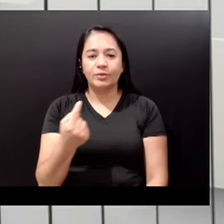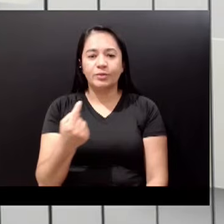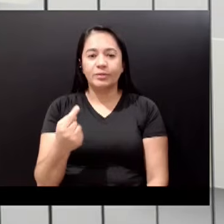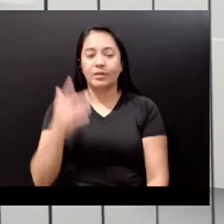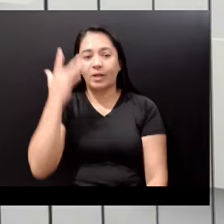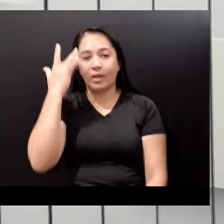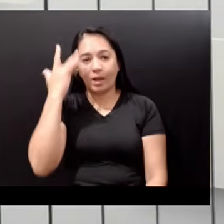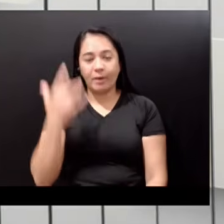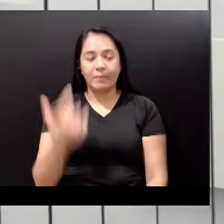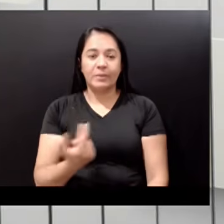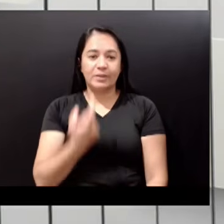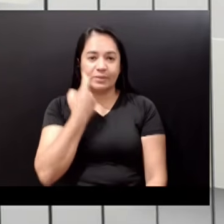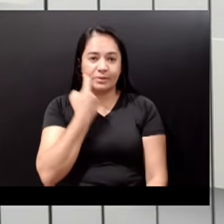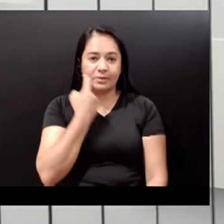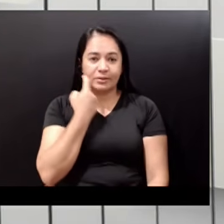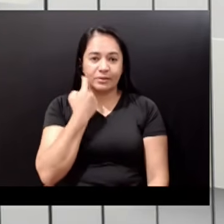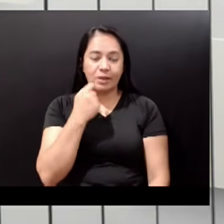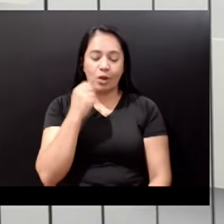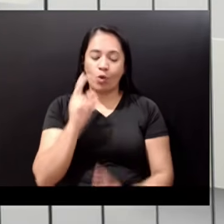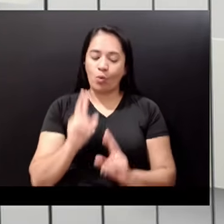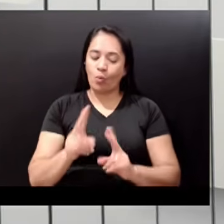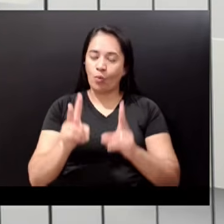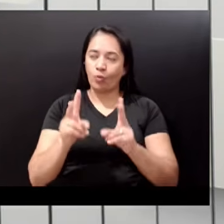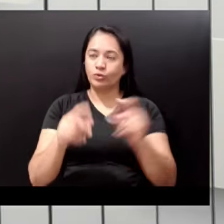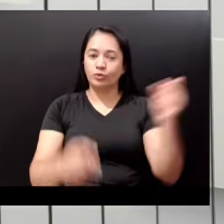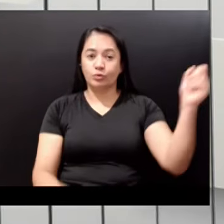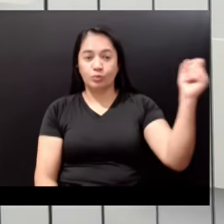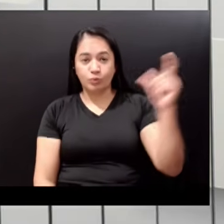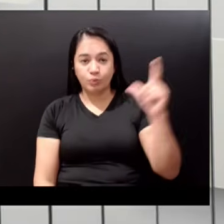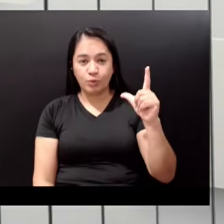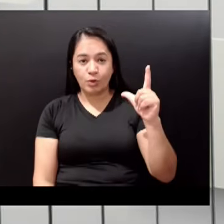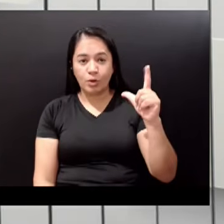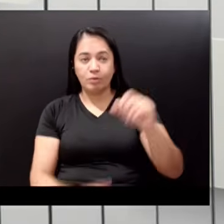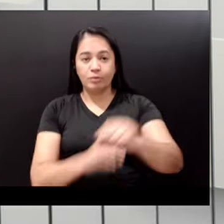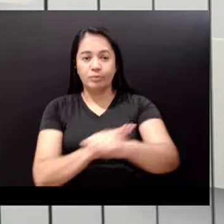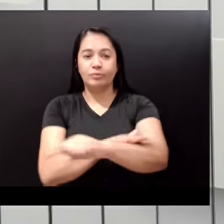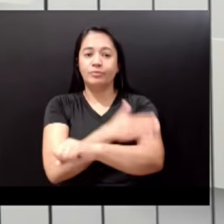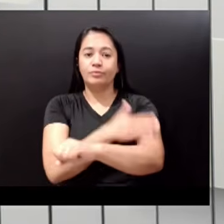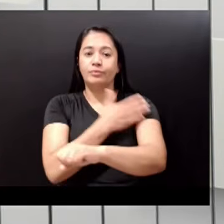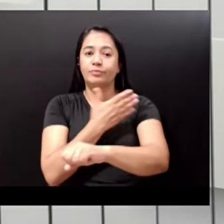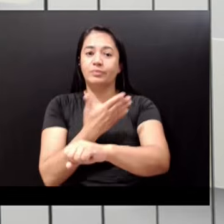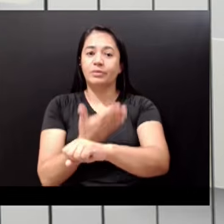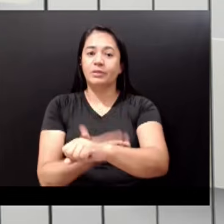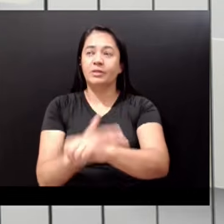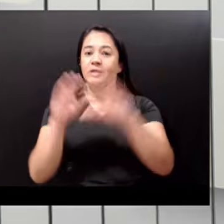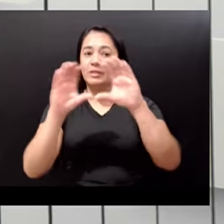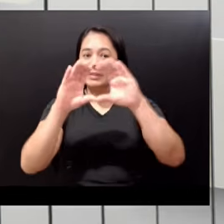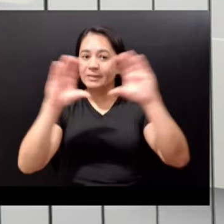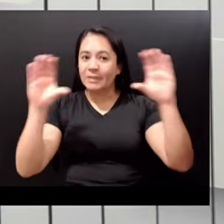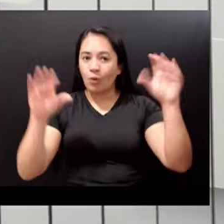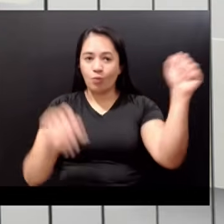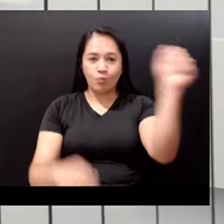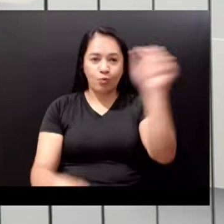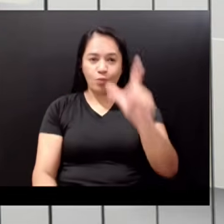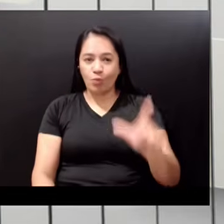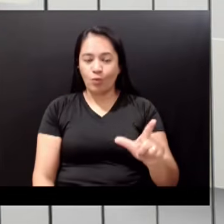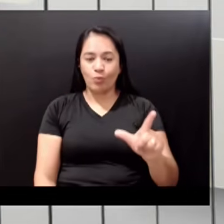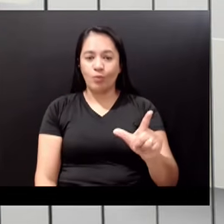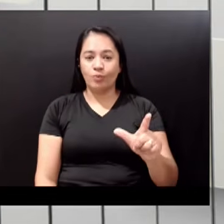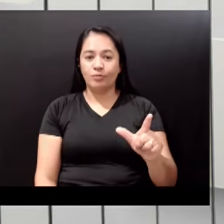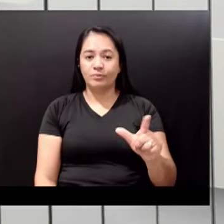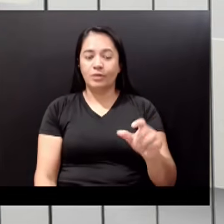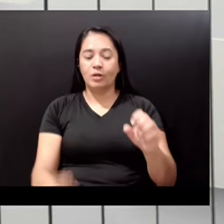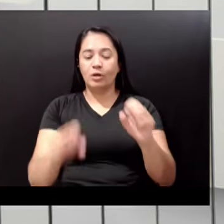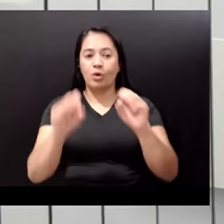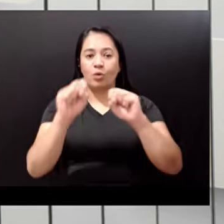sem mudanças, com o sol aparecendo durante todo o dia, céu azul. A passagem deste sistema não deve